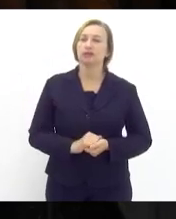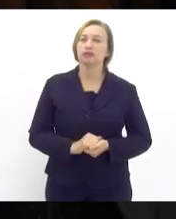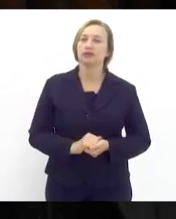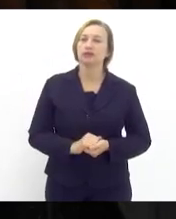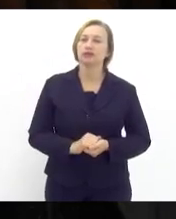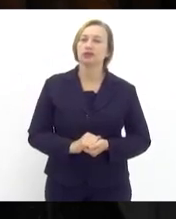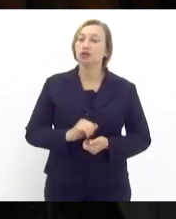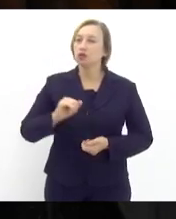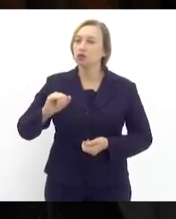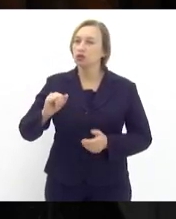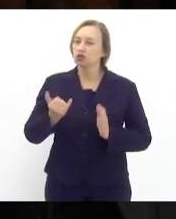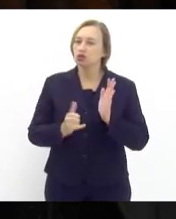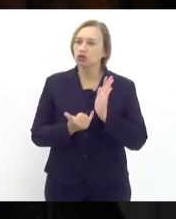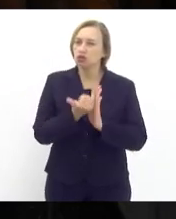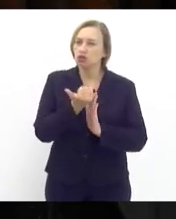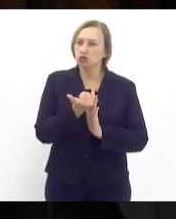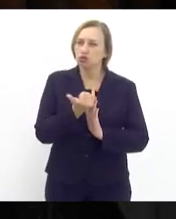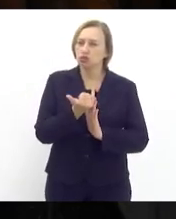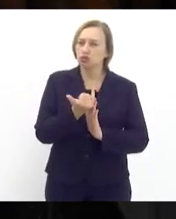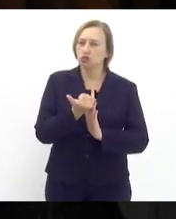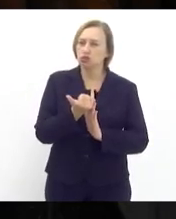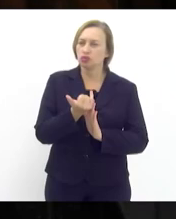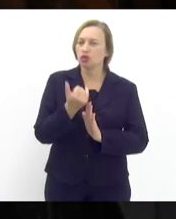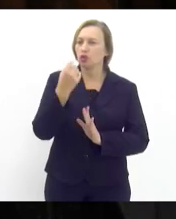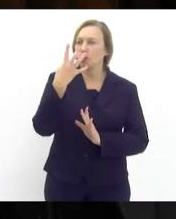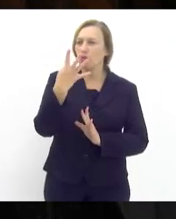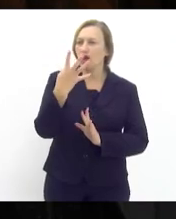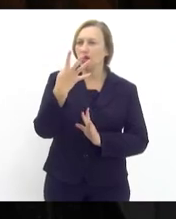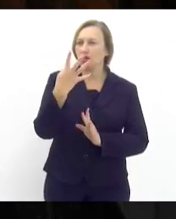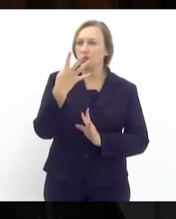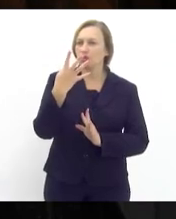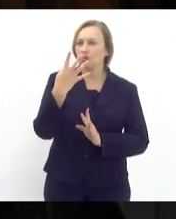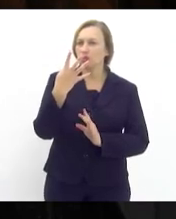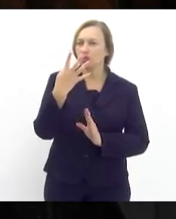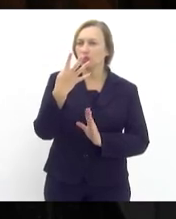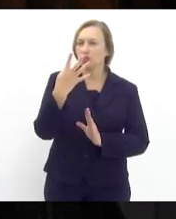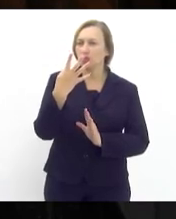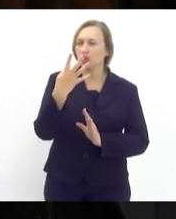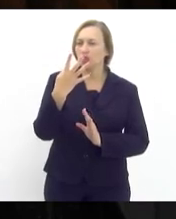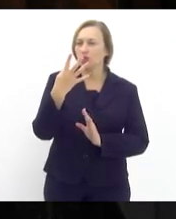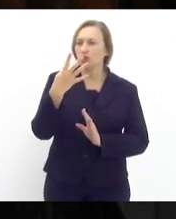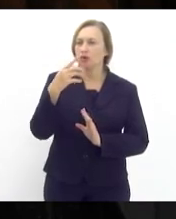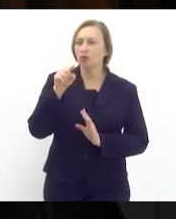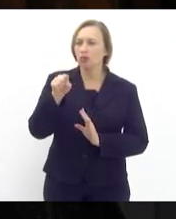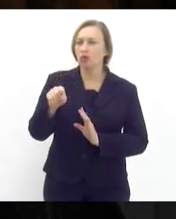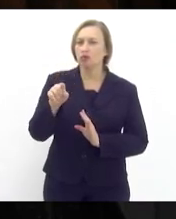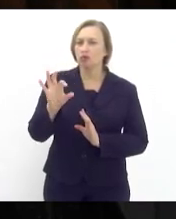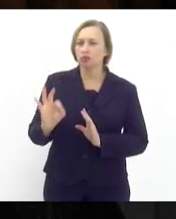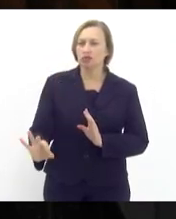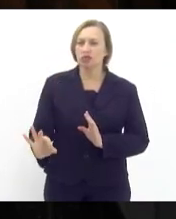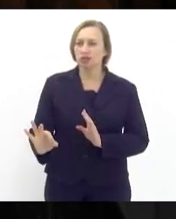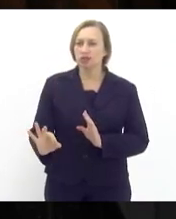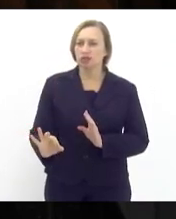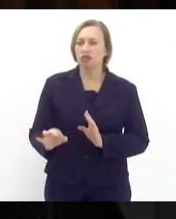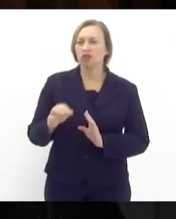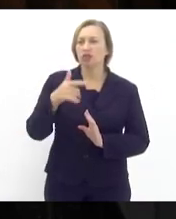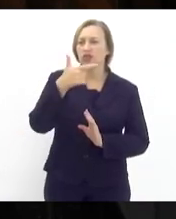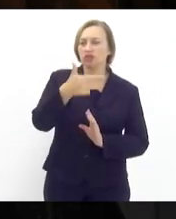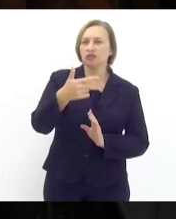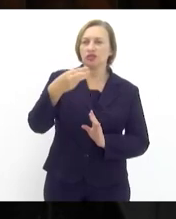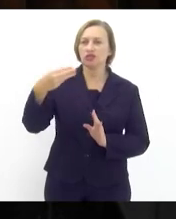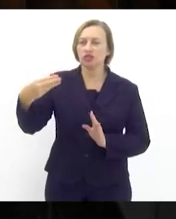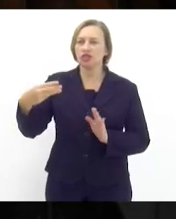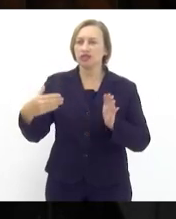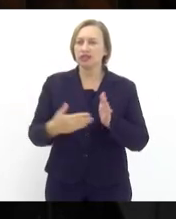de juro Real de quatro pontos percentuais e de 23 até